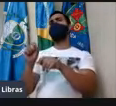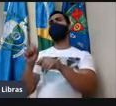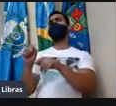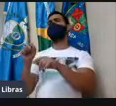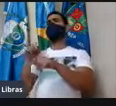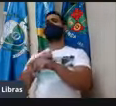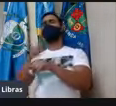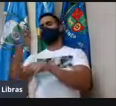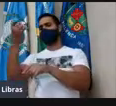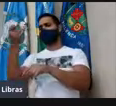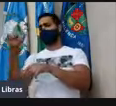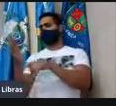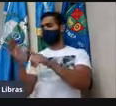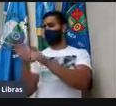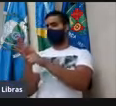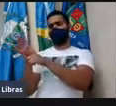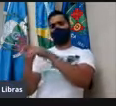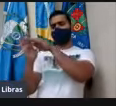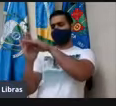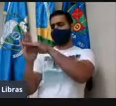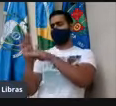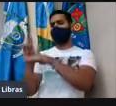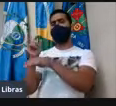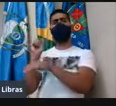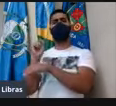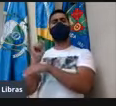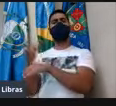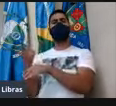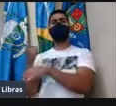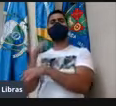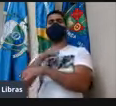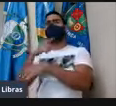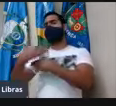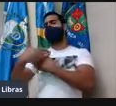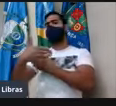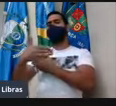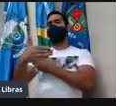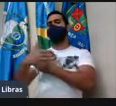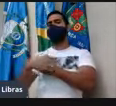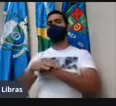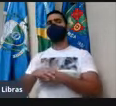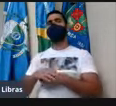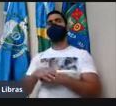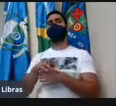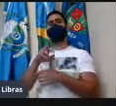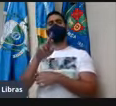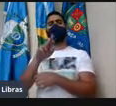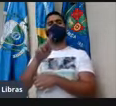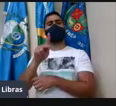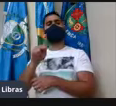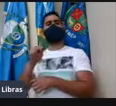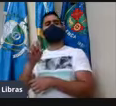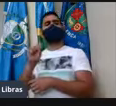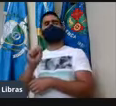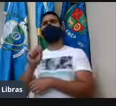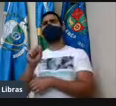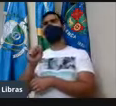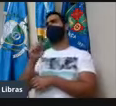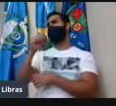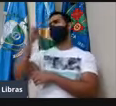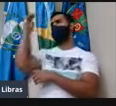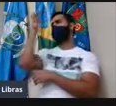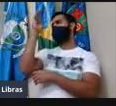uma explicação do que vai ocorrer daqui para frente nos RPPS no Brasil